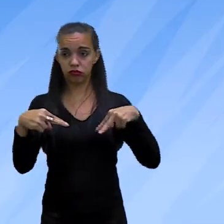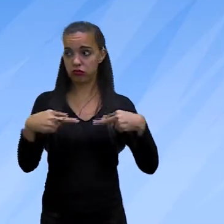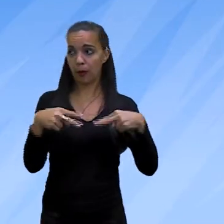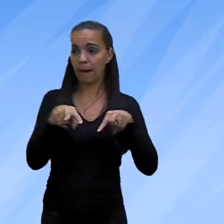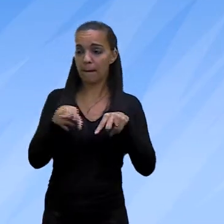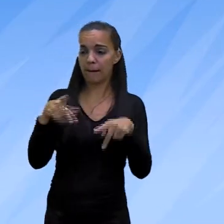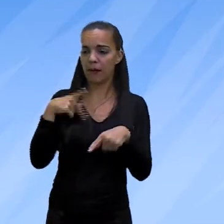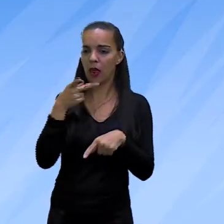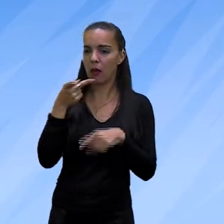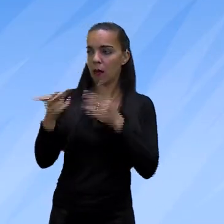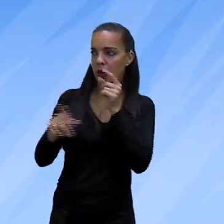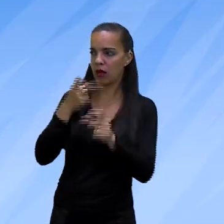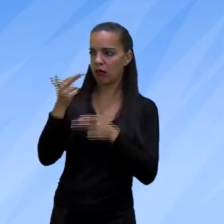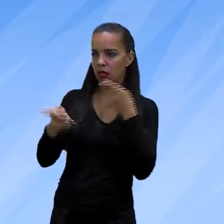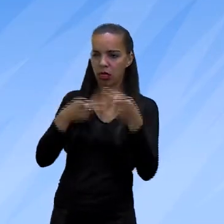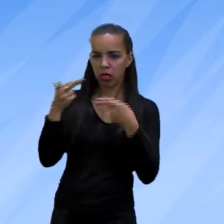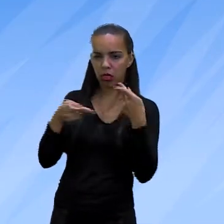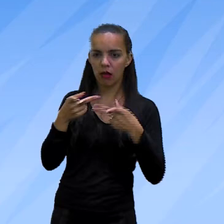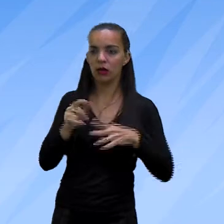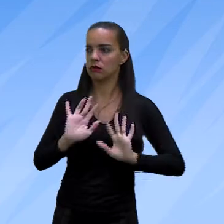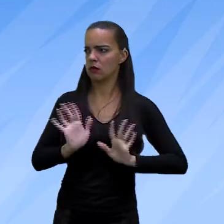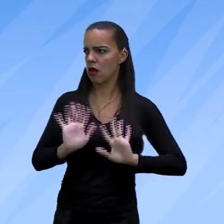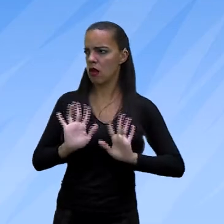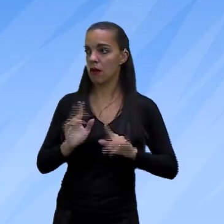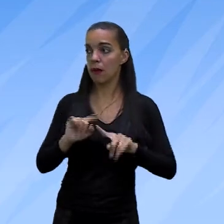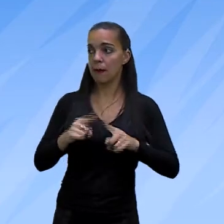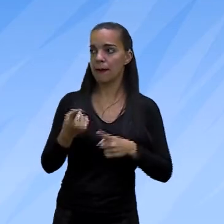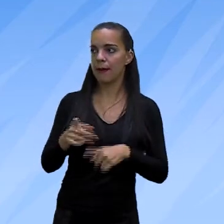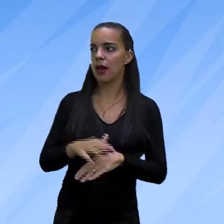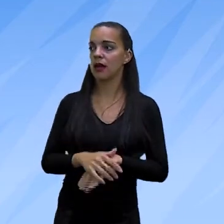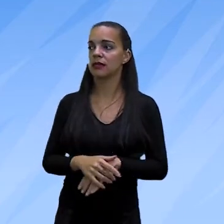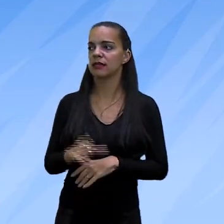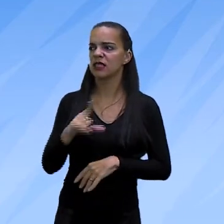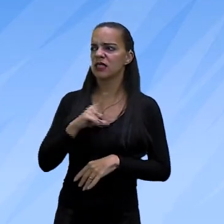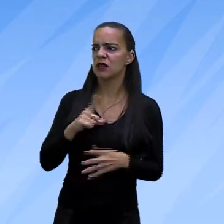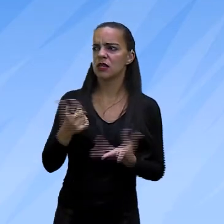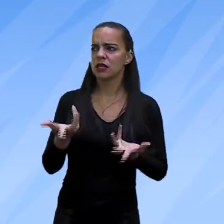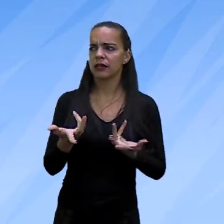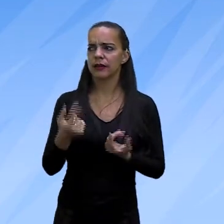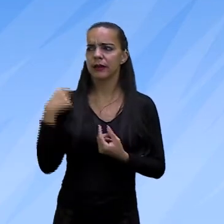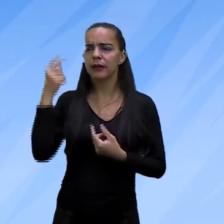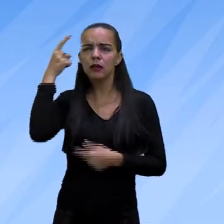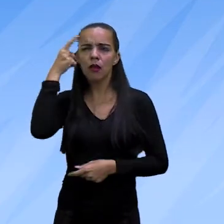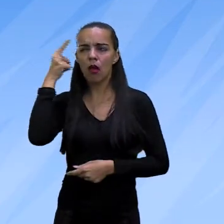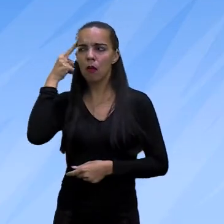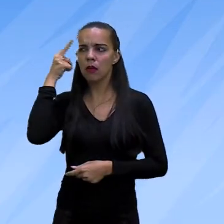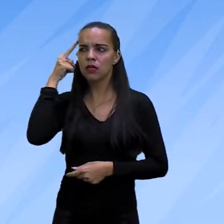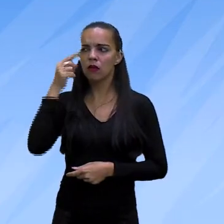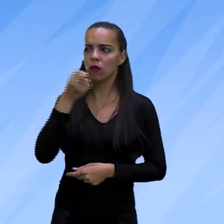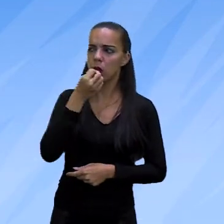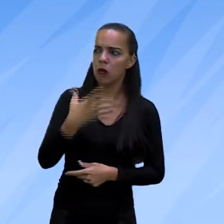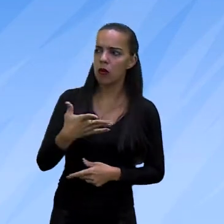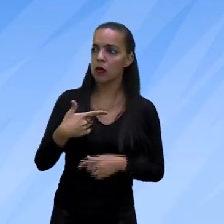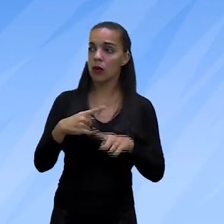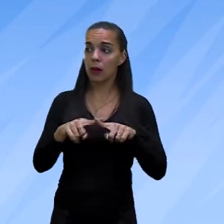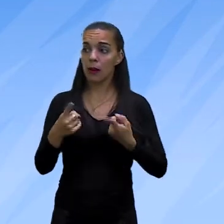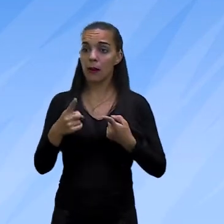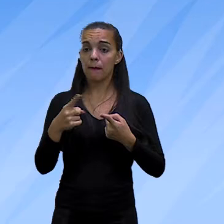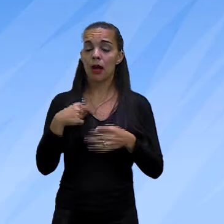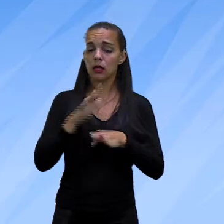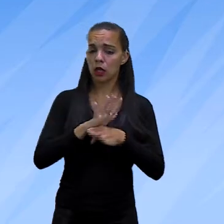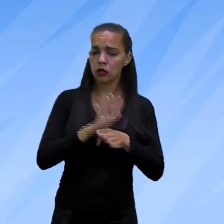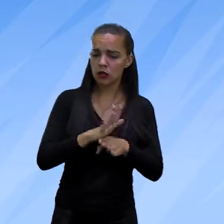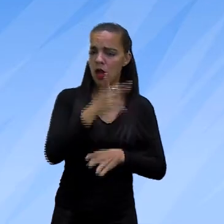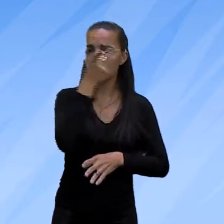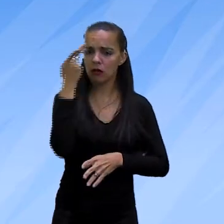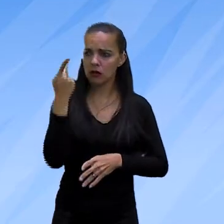livros empregam Dom João como aquela pessoa sem pensamento, boba, que deixava se levar pelas pessoas.